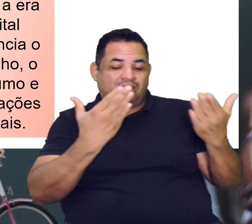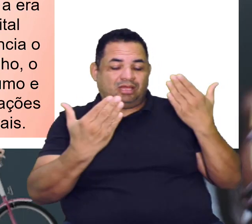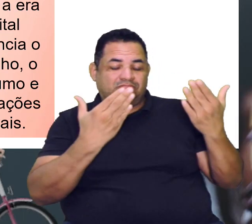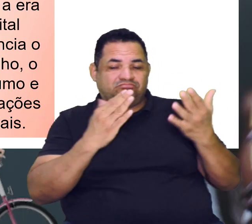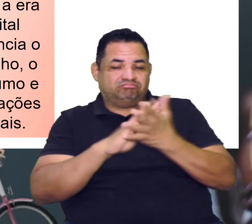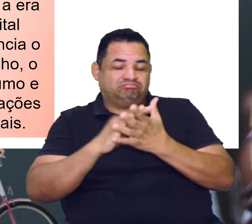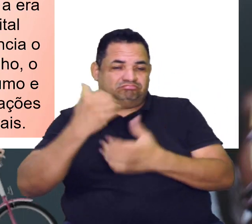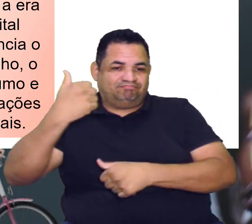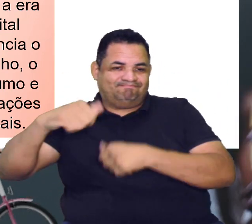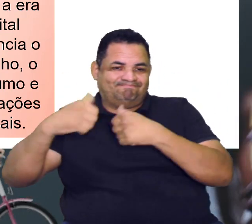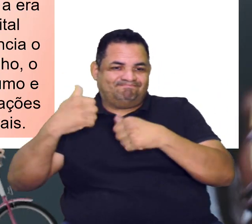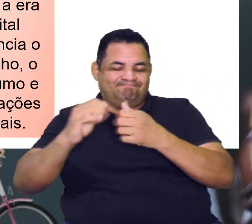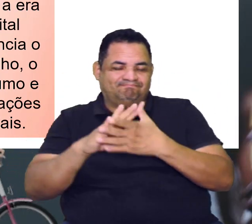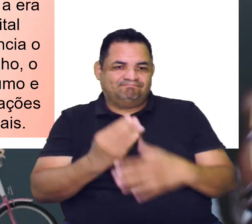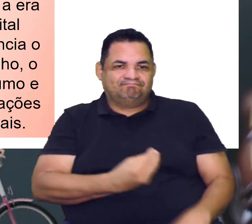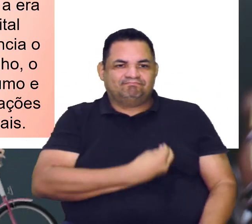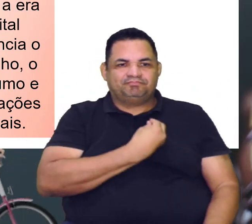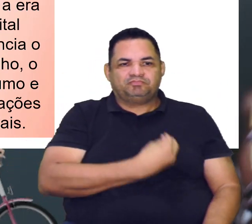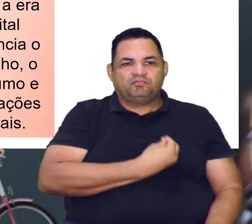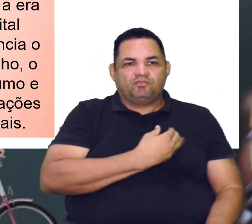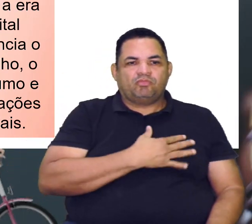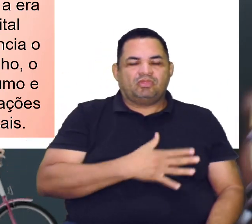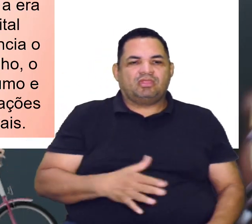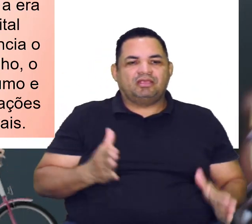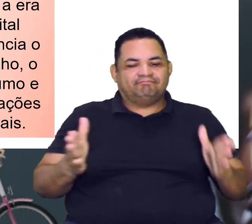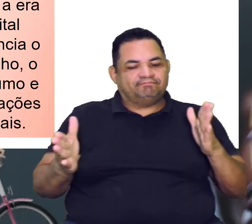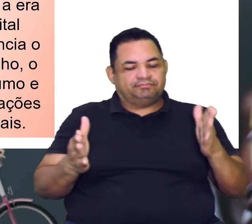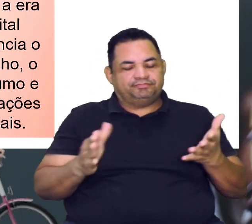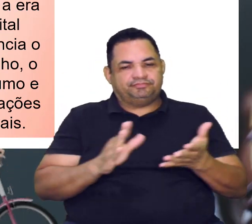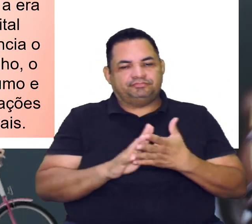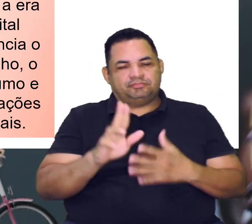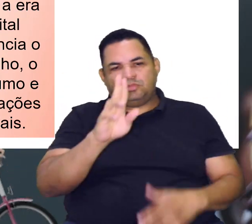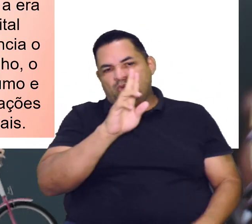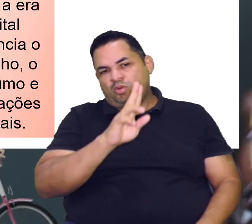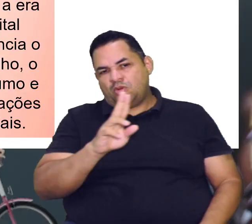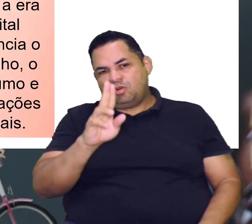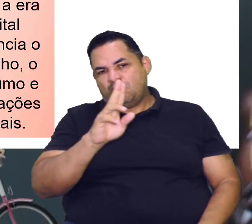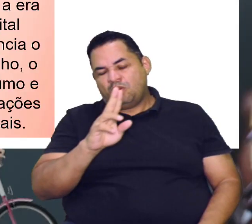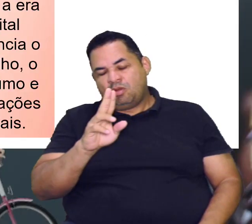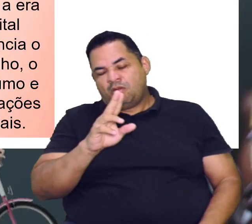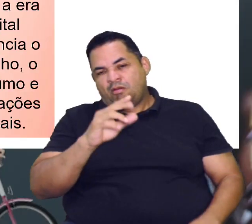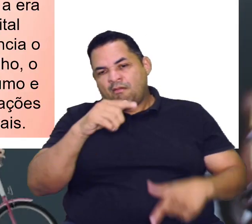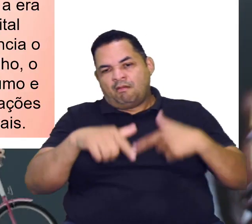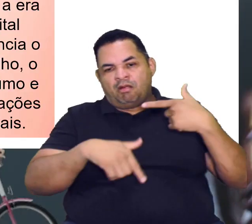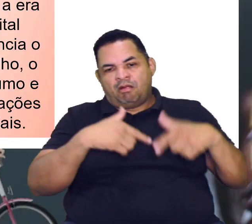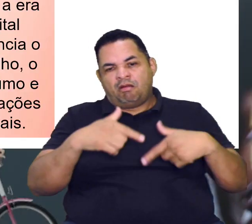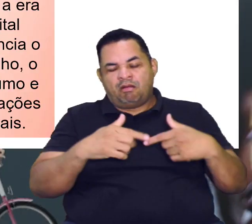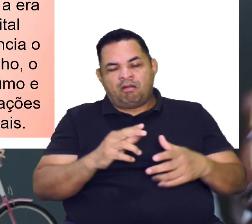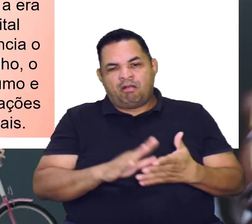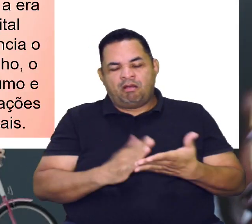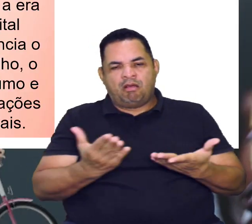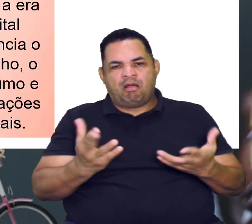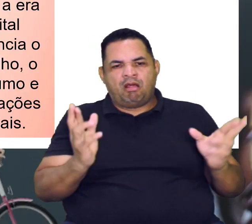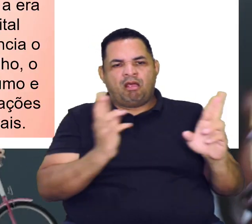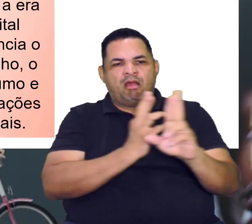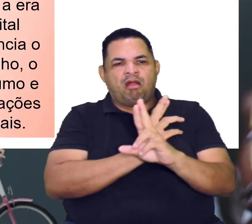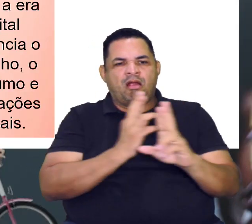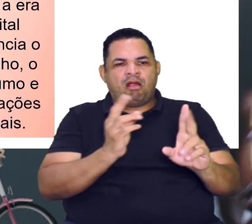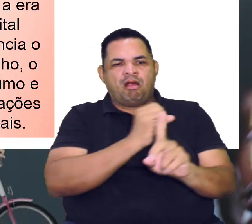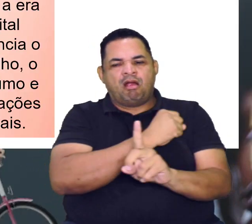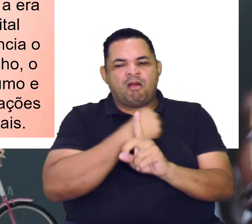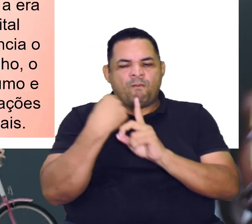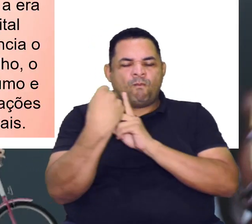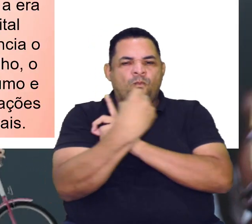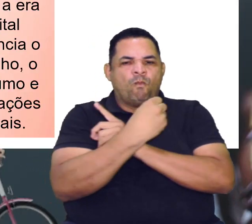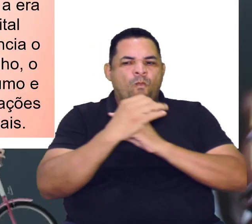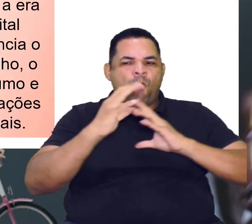Assim como a era digital, ela vai influenciar o trabalho, o consumo e as relações sociais. Então perceba que